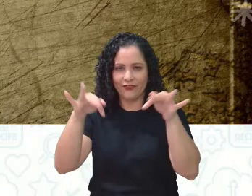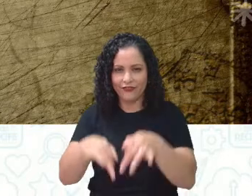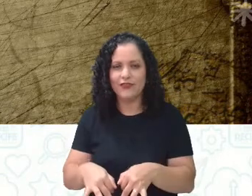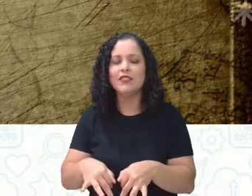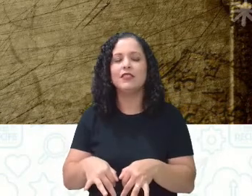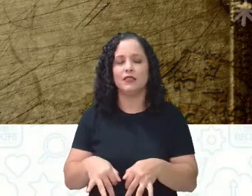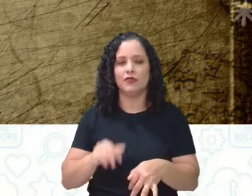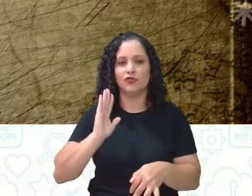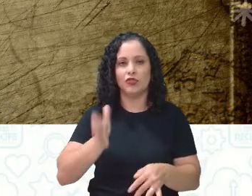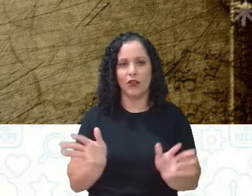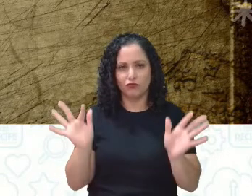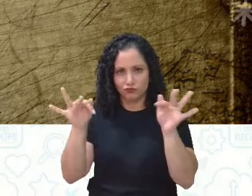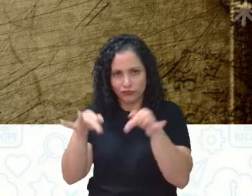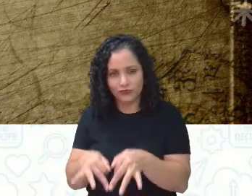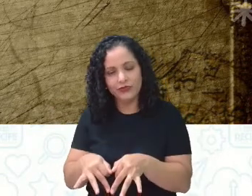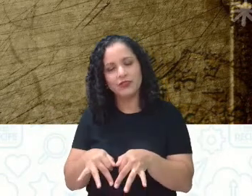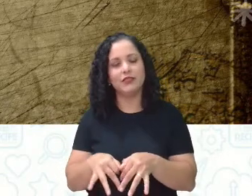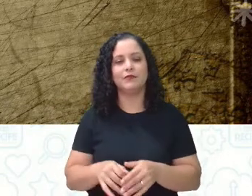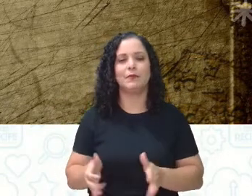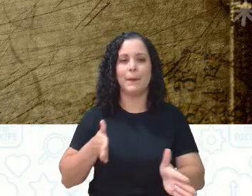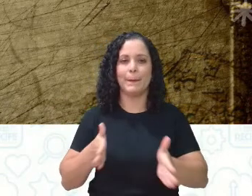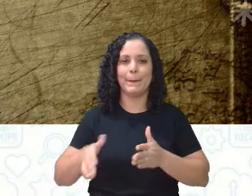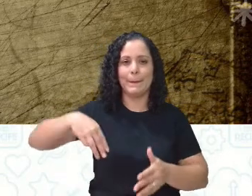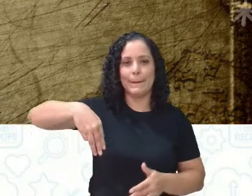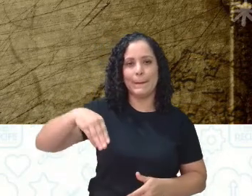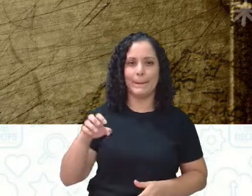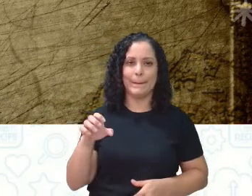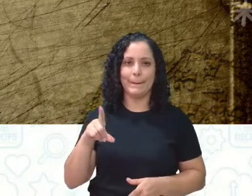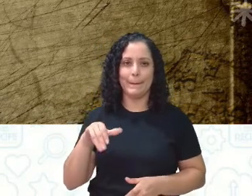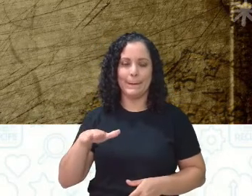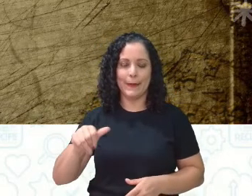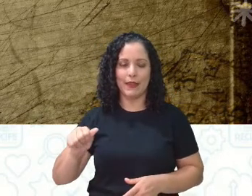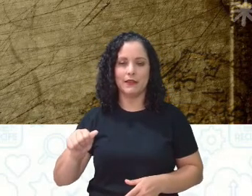da Idade Média, a Idade Média já tinha, né,